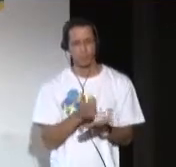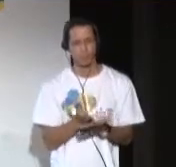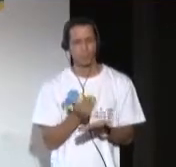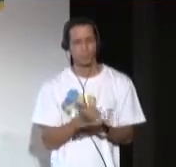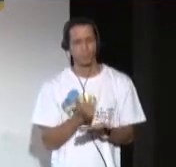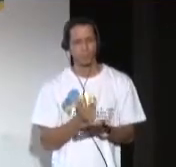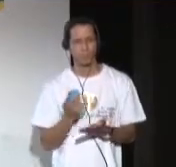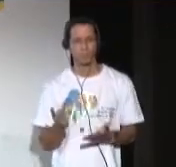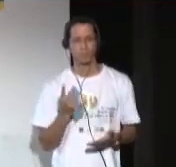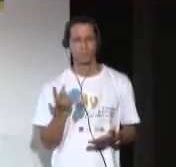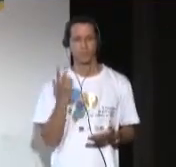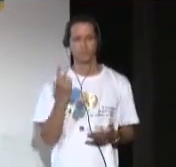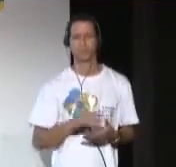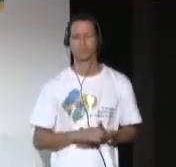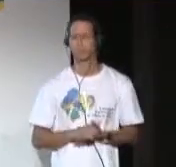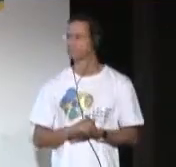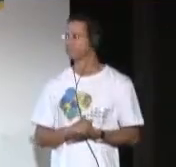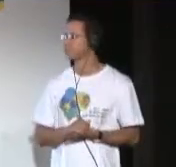esse valor?